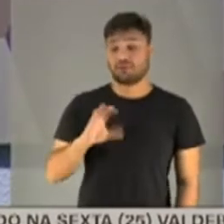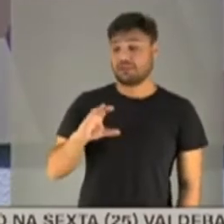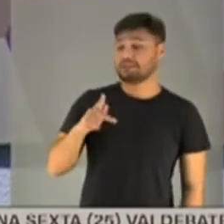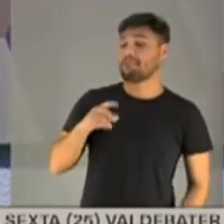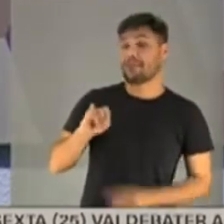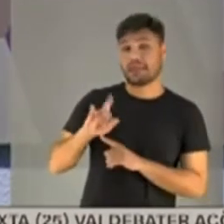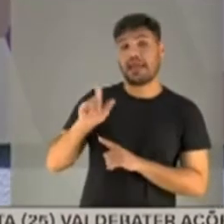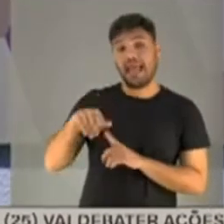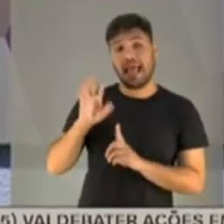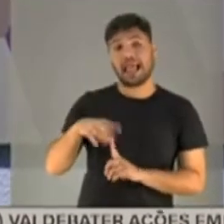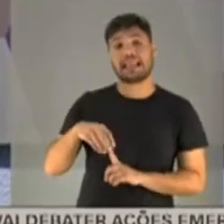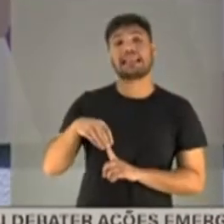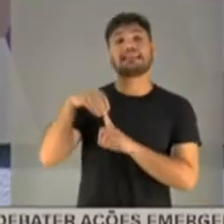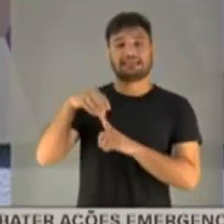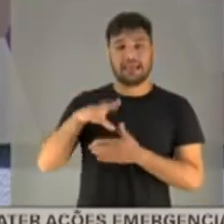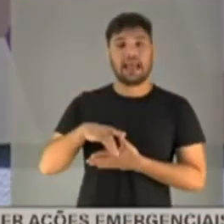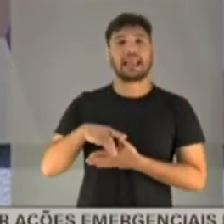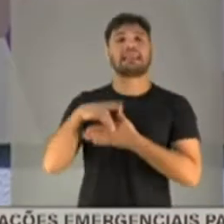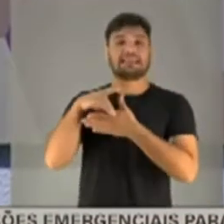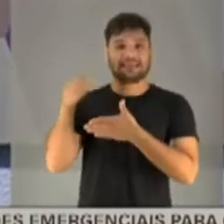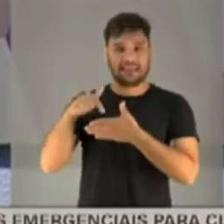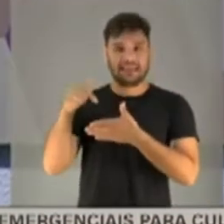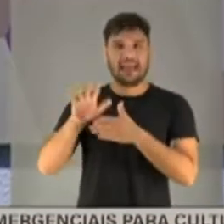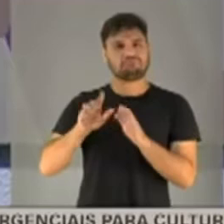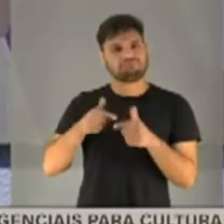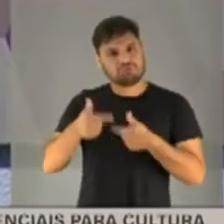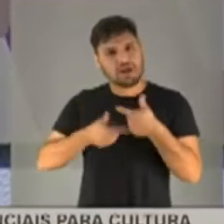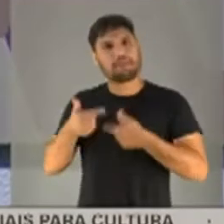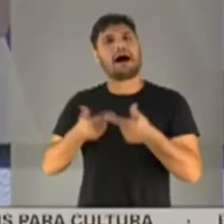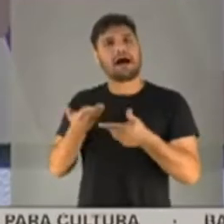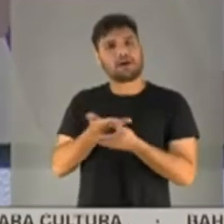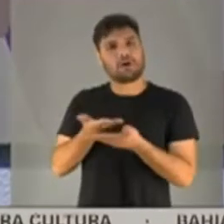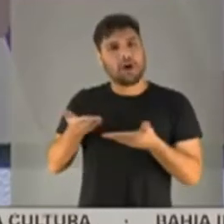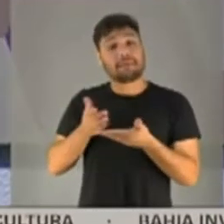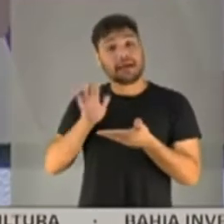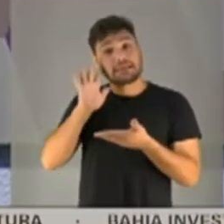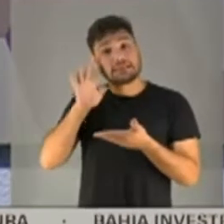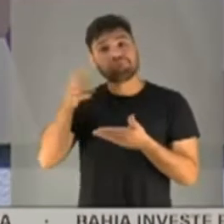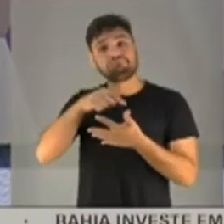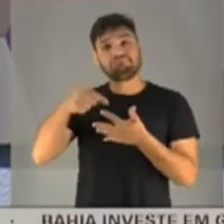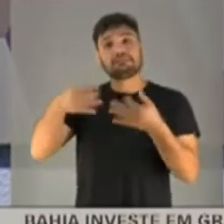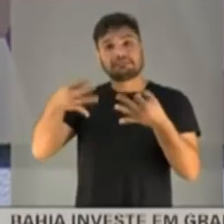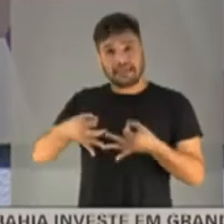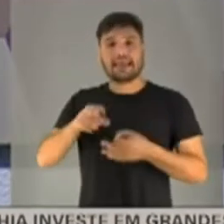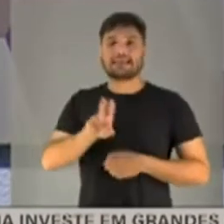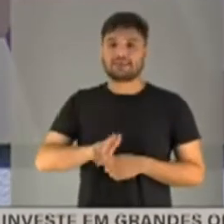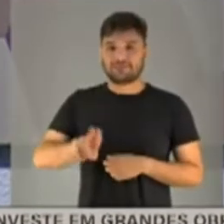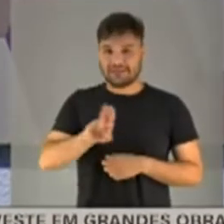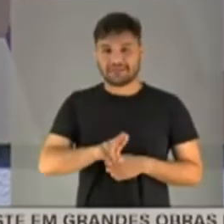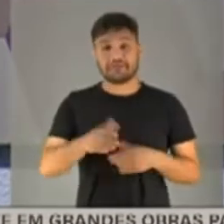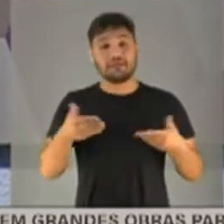está liderando e precisa liderar cada vez mais os esforços para que medidas adequadas sejam adotadas. Então, a gente